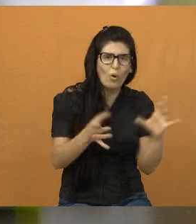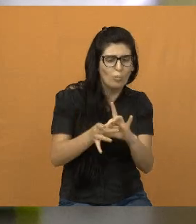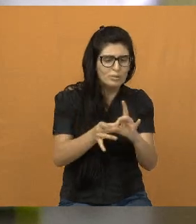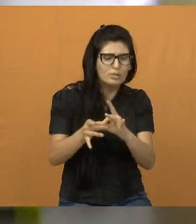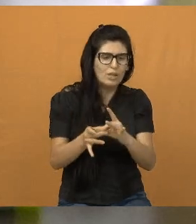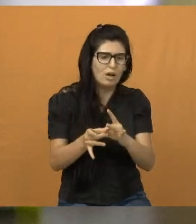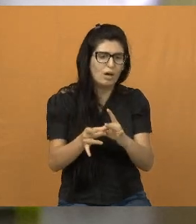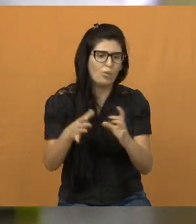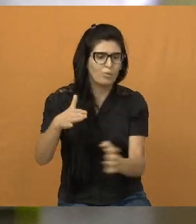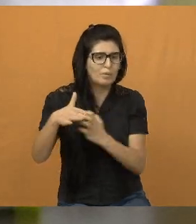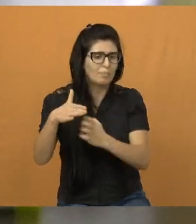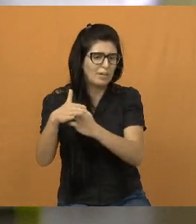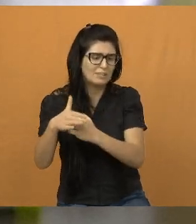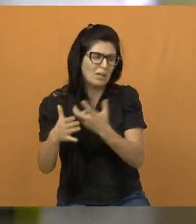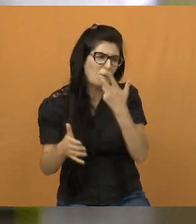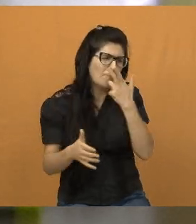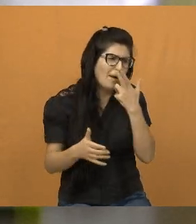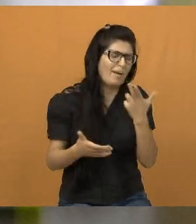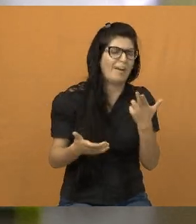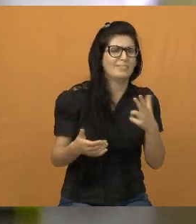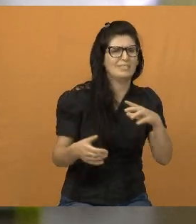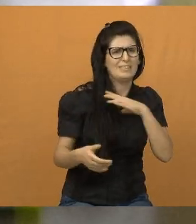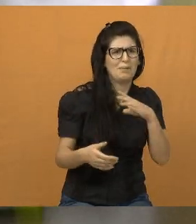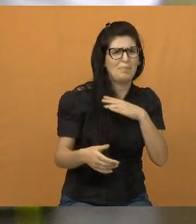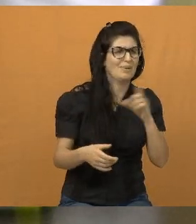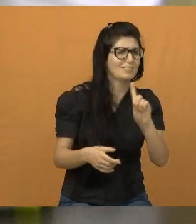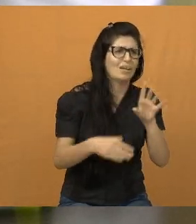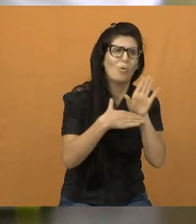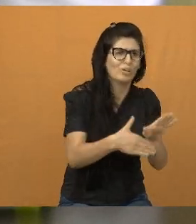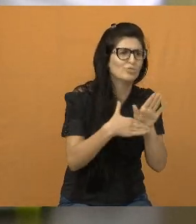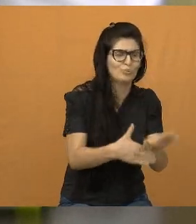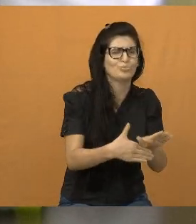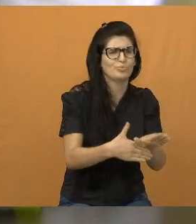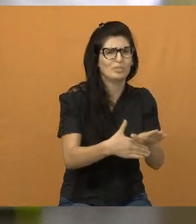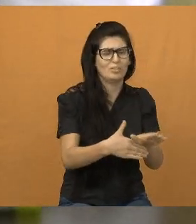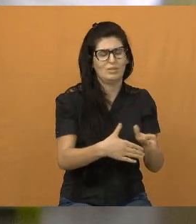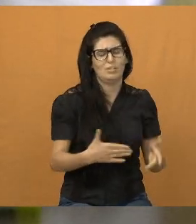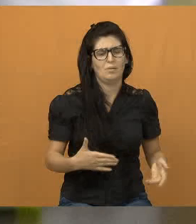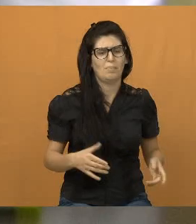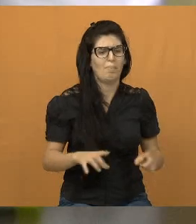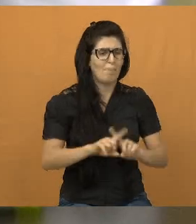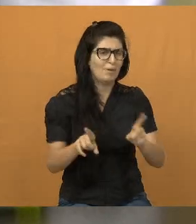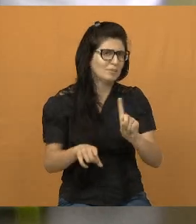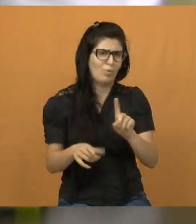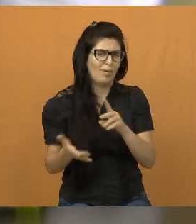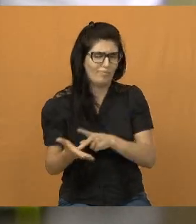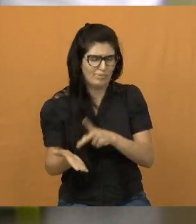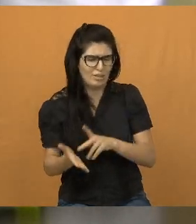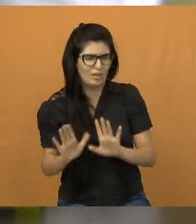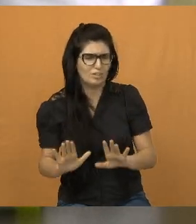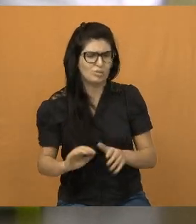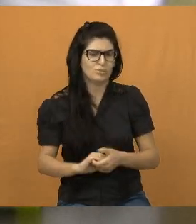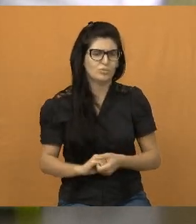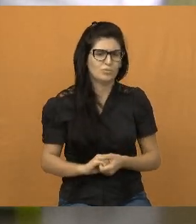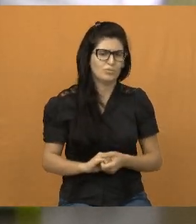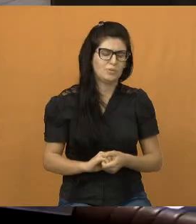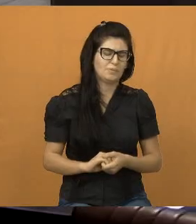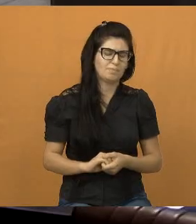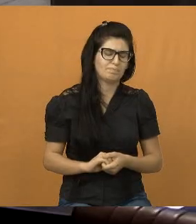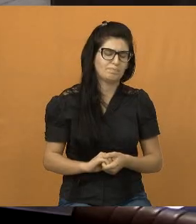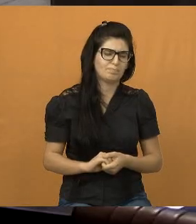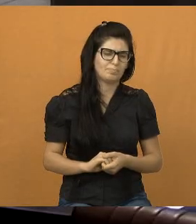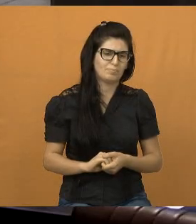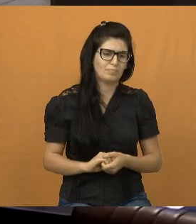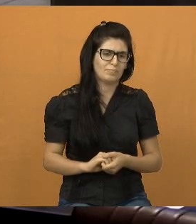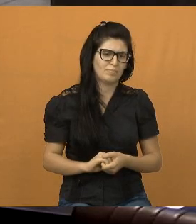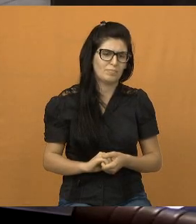fica parecendo que é o município que não está dando conta daquilo, quando na realidade não é bem isso. Posso dar uma parte?